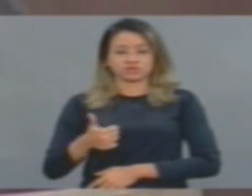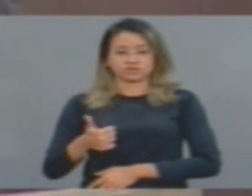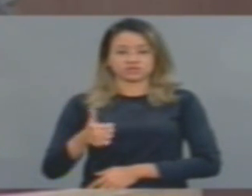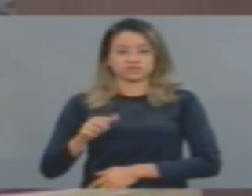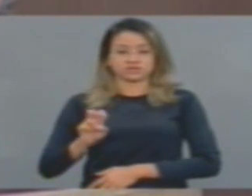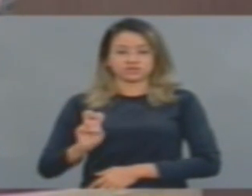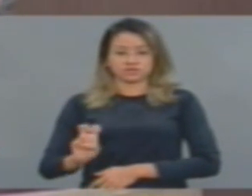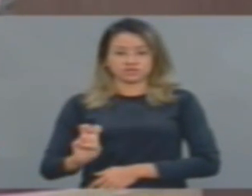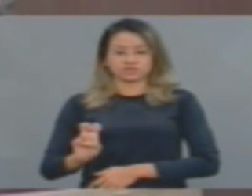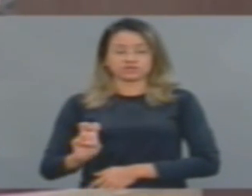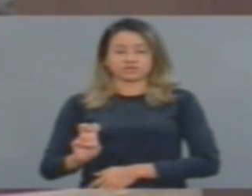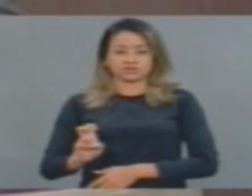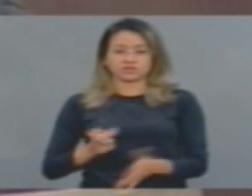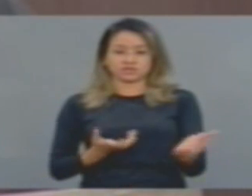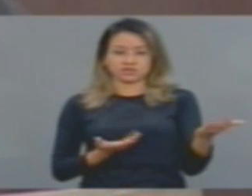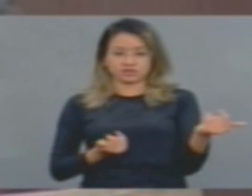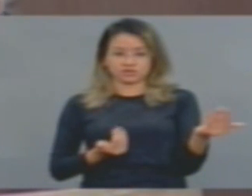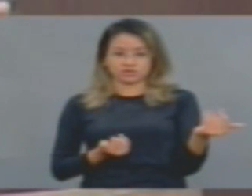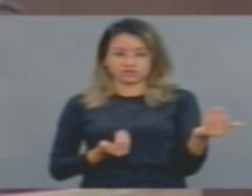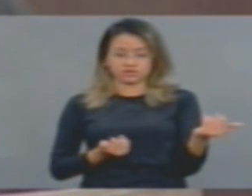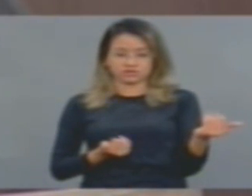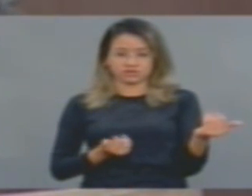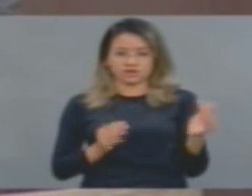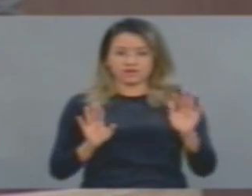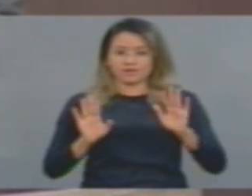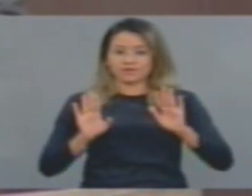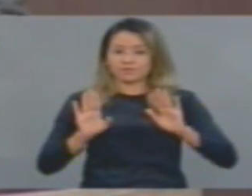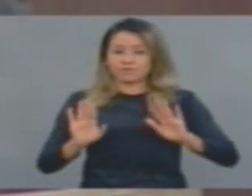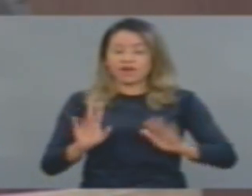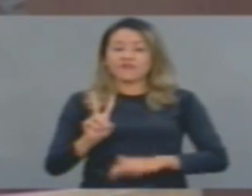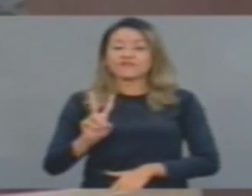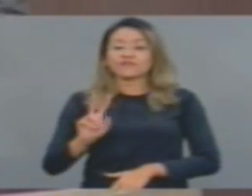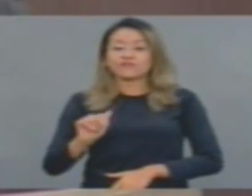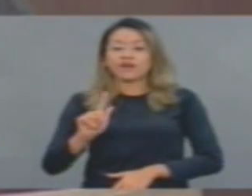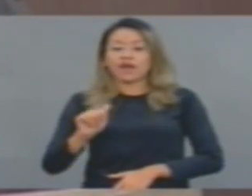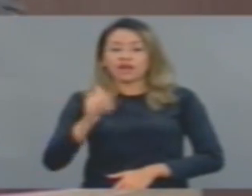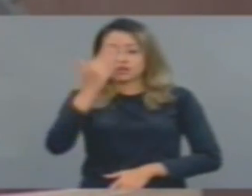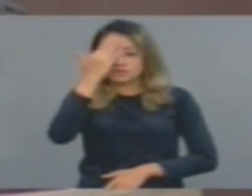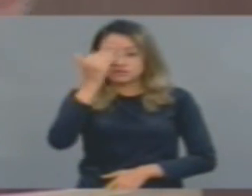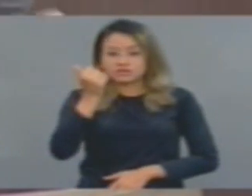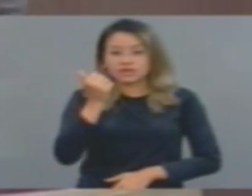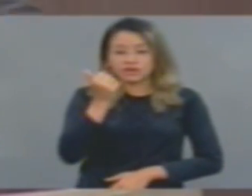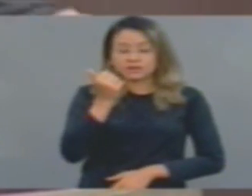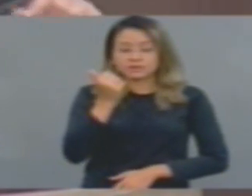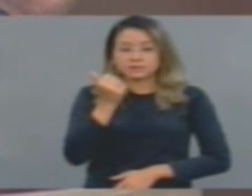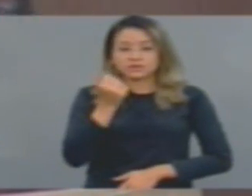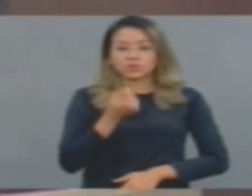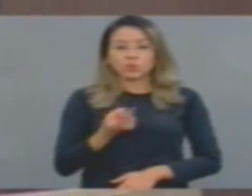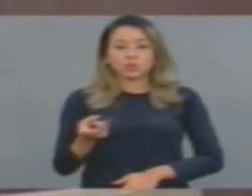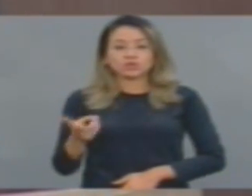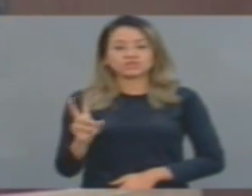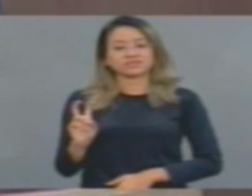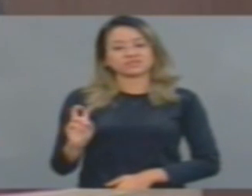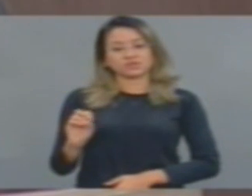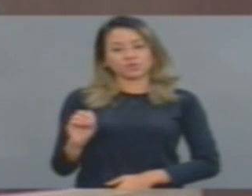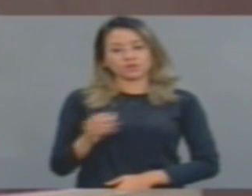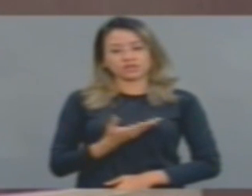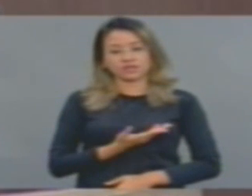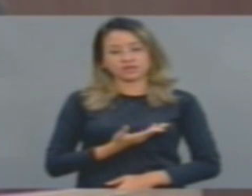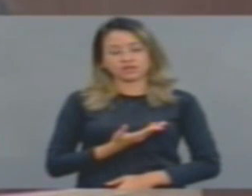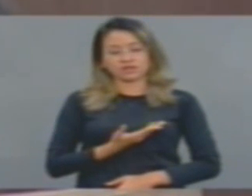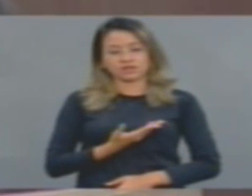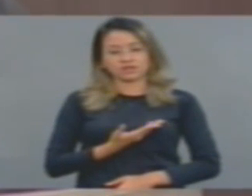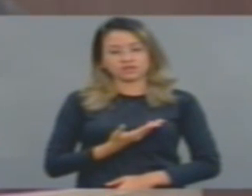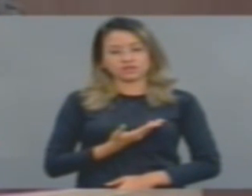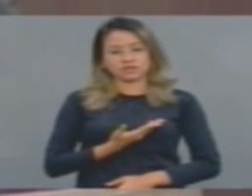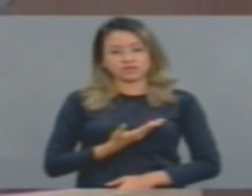215 adolescentes quando da ocorrência de mais uma rebelião. Sabem, senhores, qual